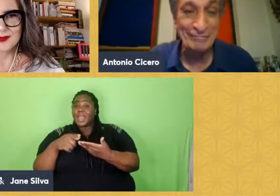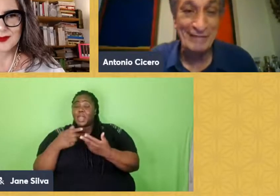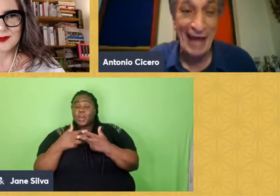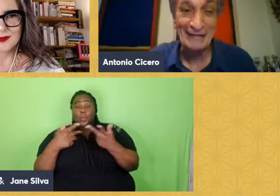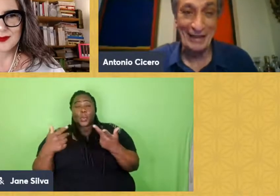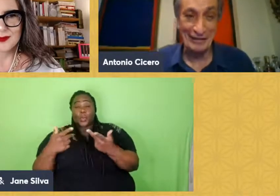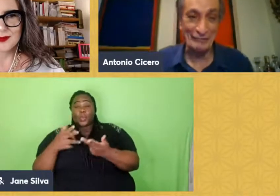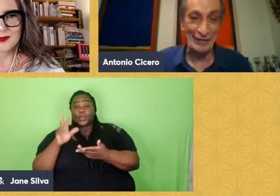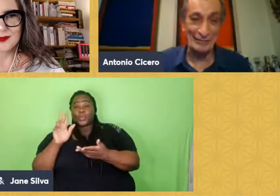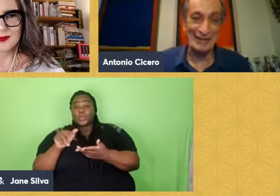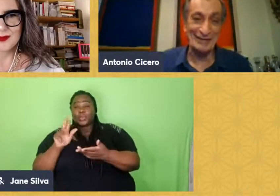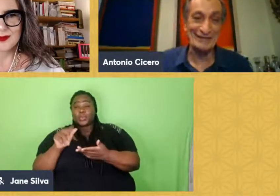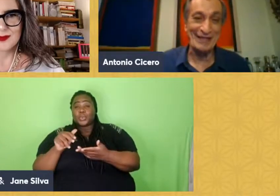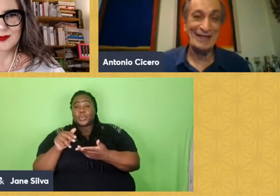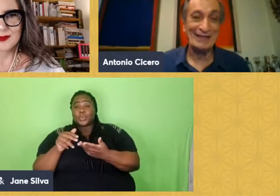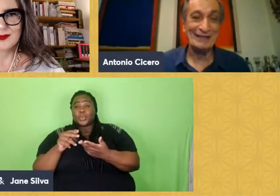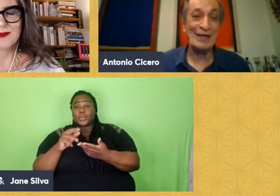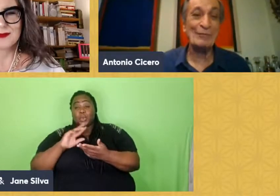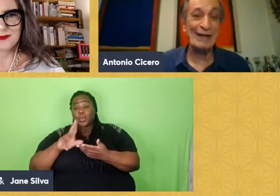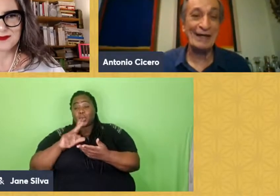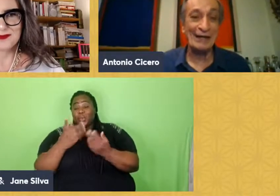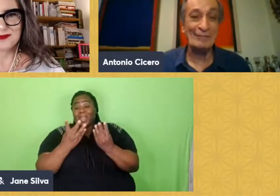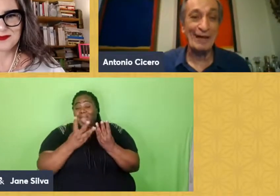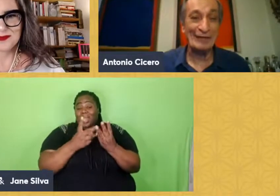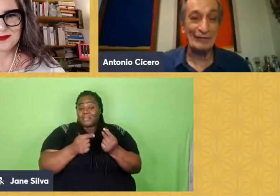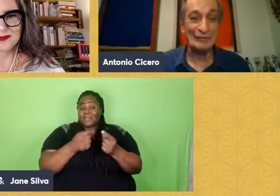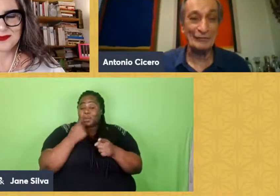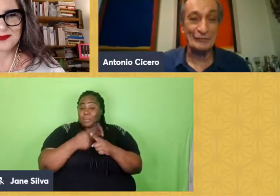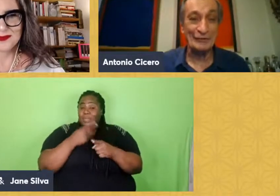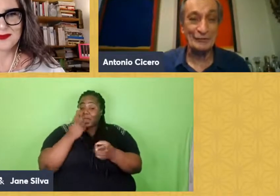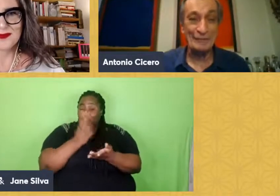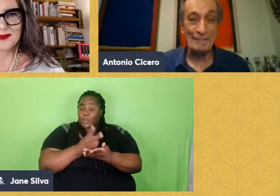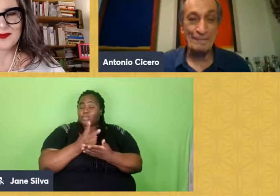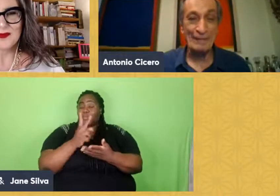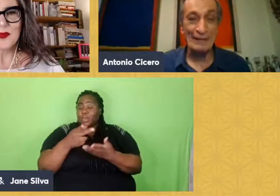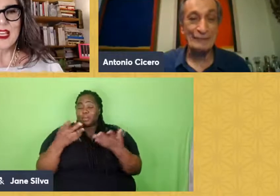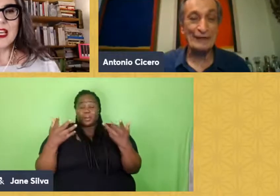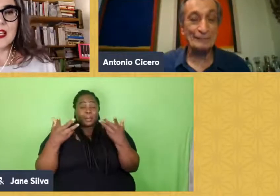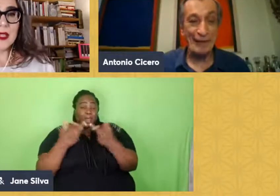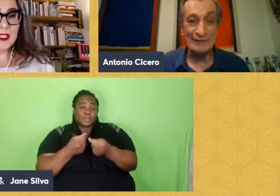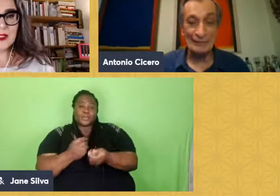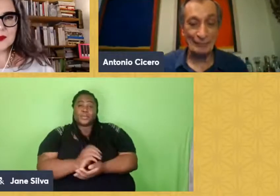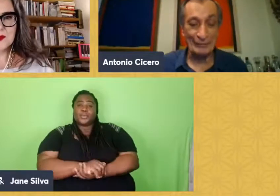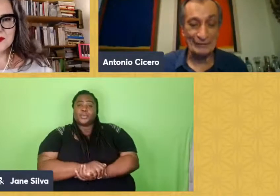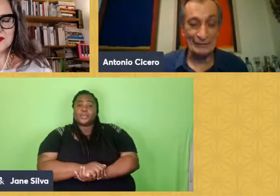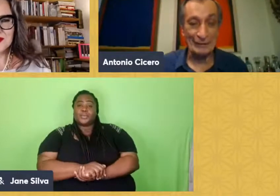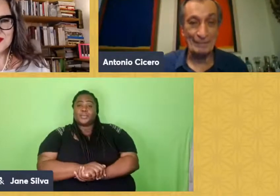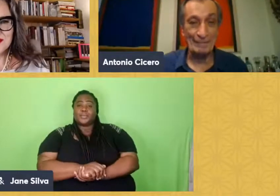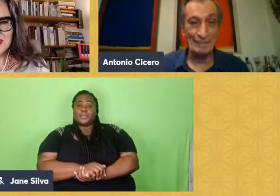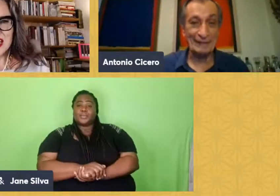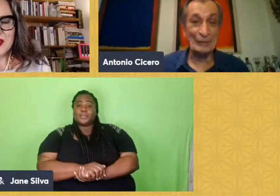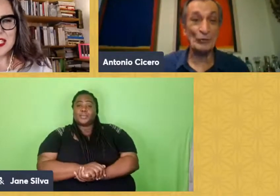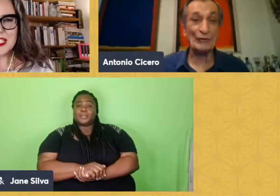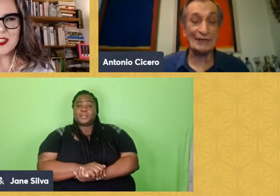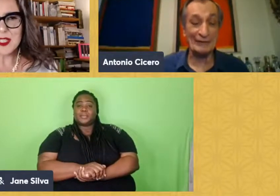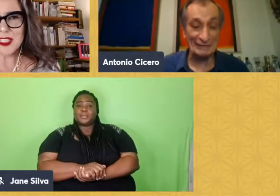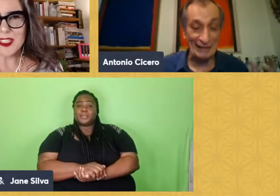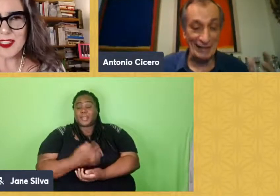são nada efêmeras, que é maravilhoso isso. Faz parte da poesia.